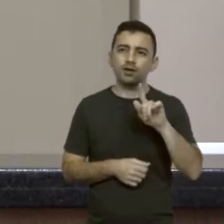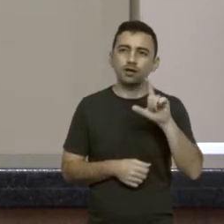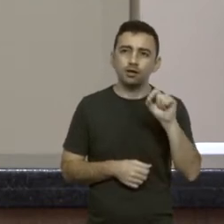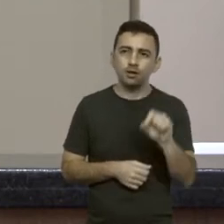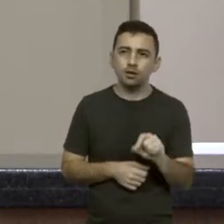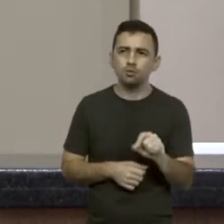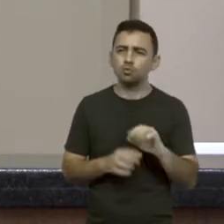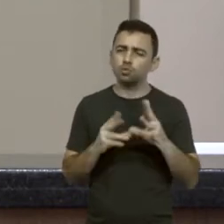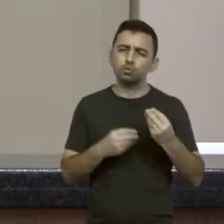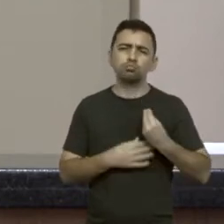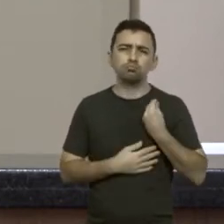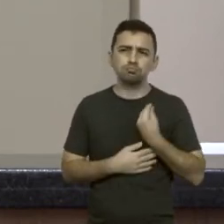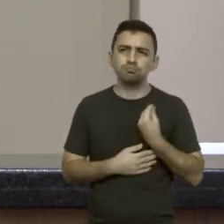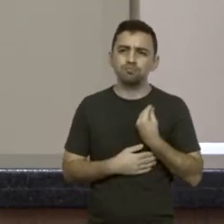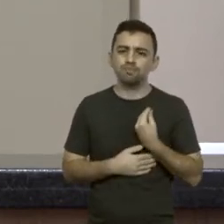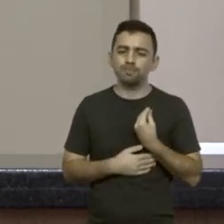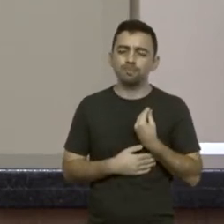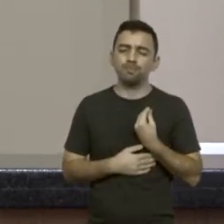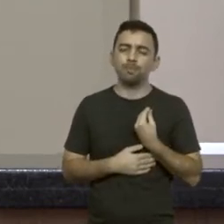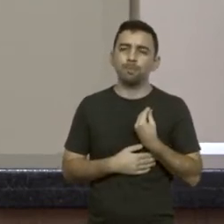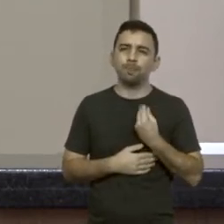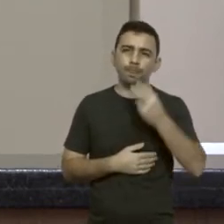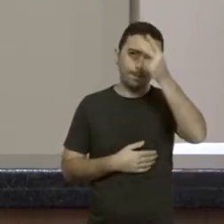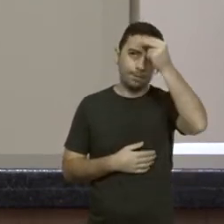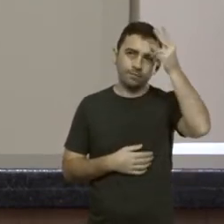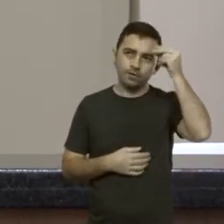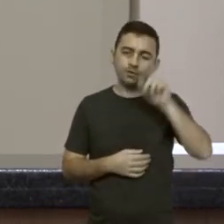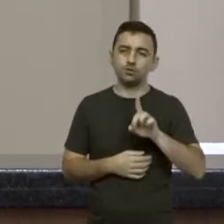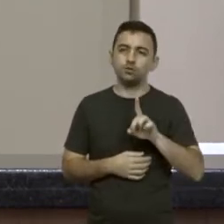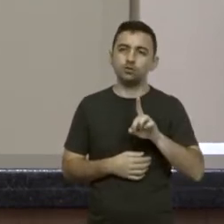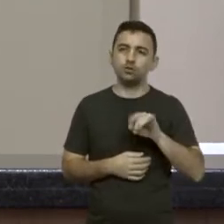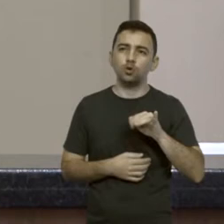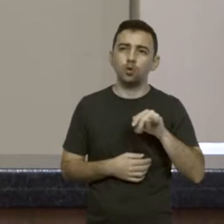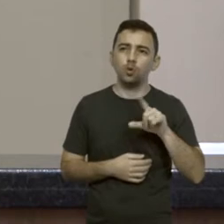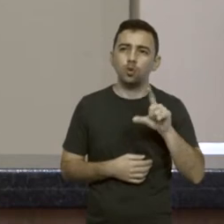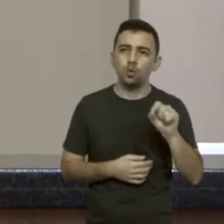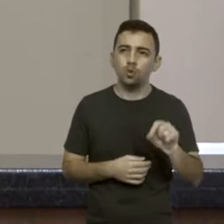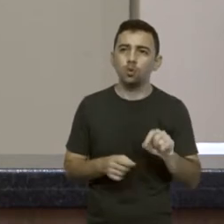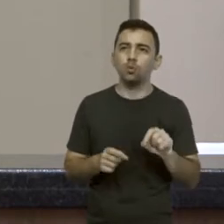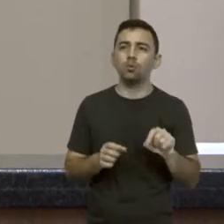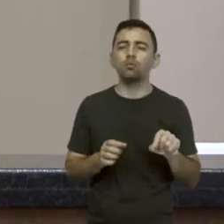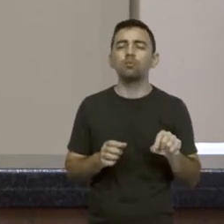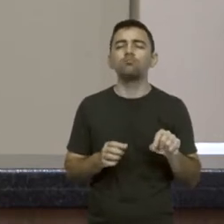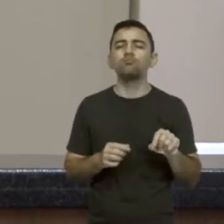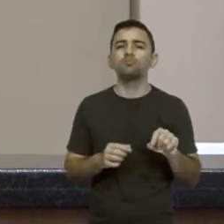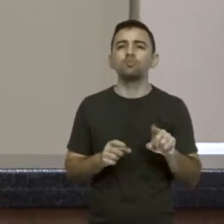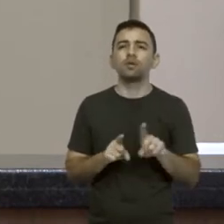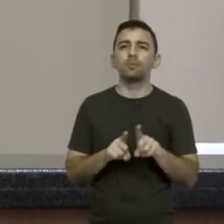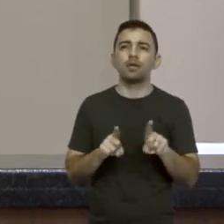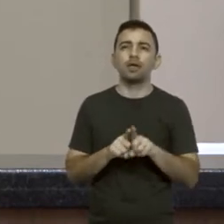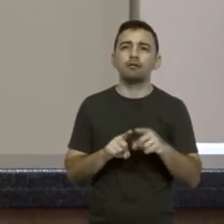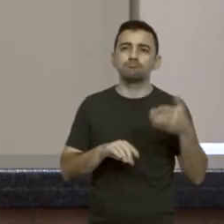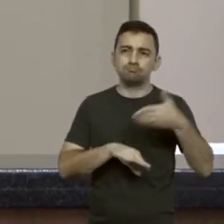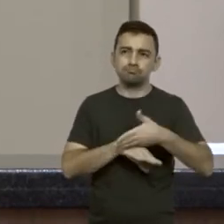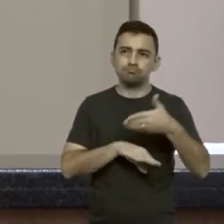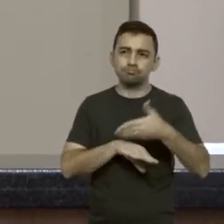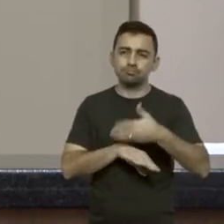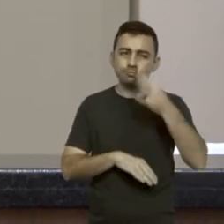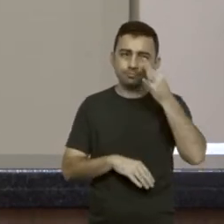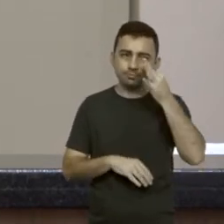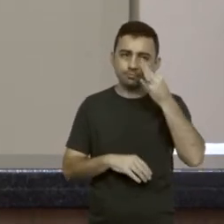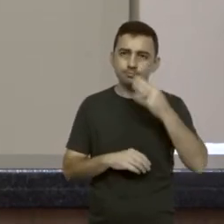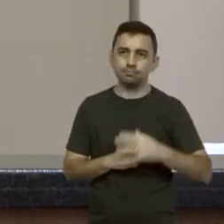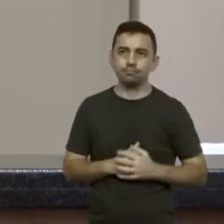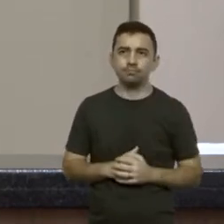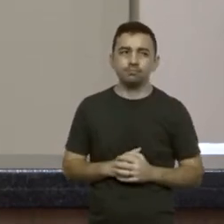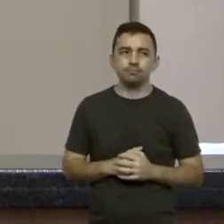vejo aqui, o prefeito Diogo Alves Maciel, de Canelinha, que também acompanha a sessão.